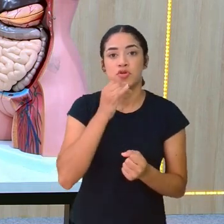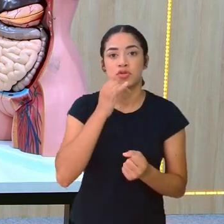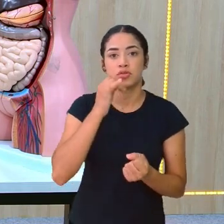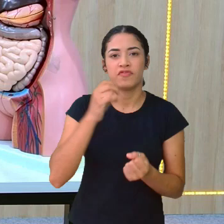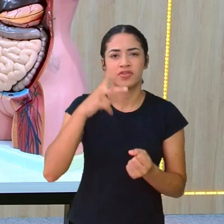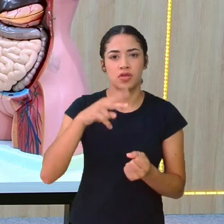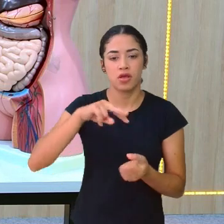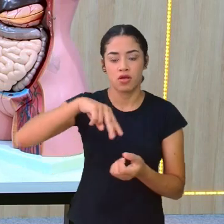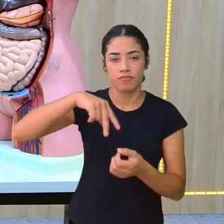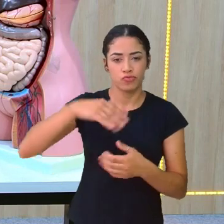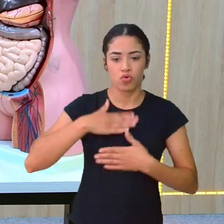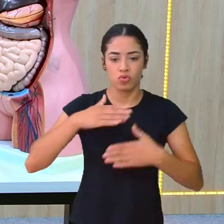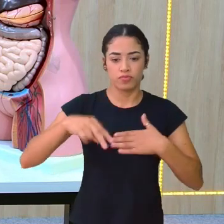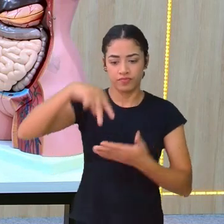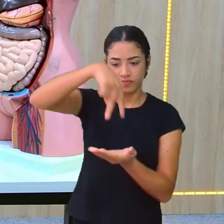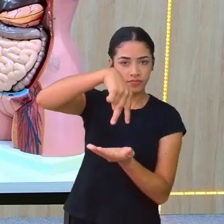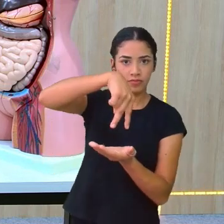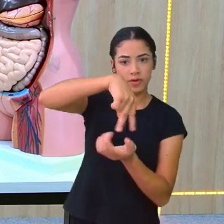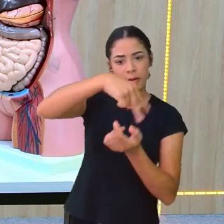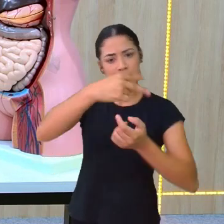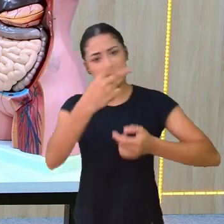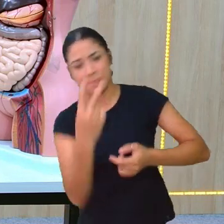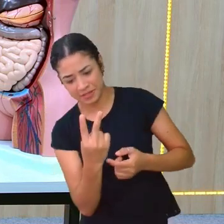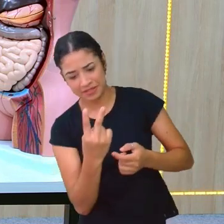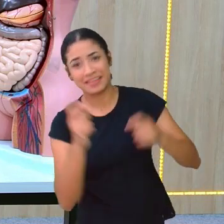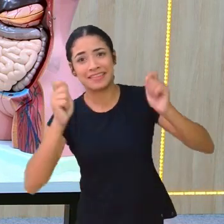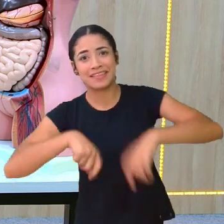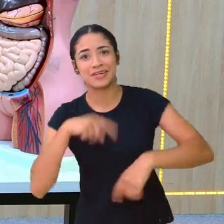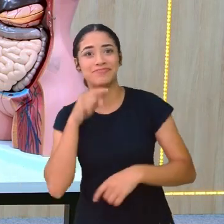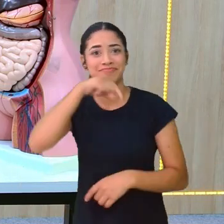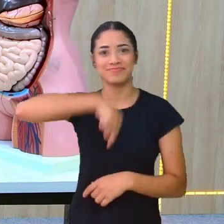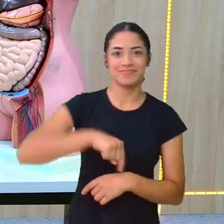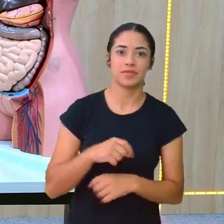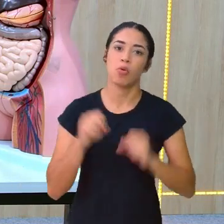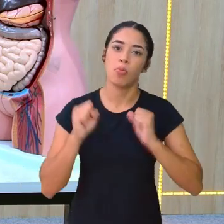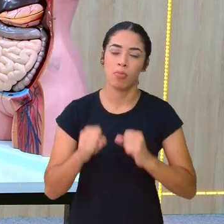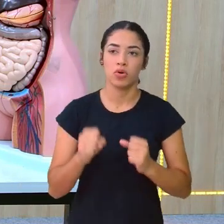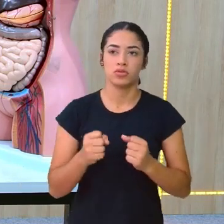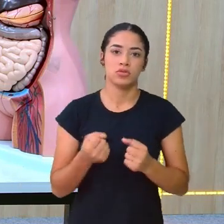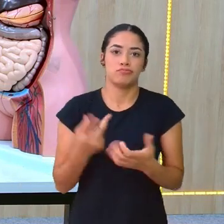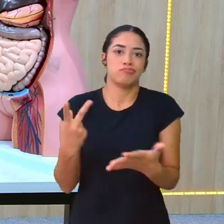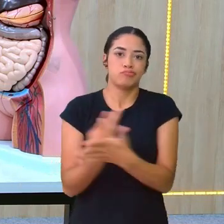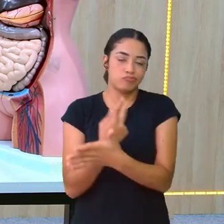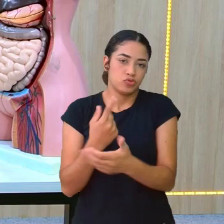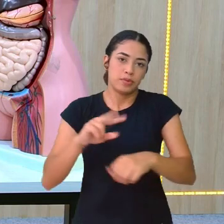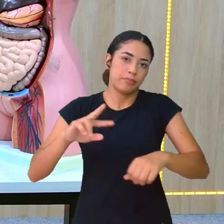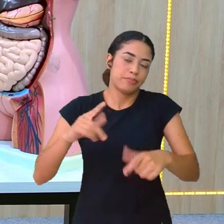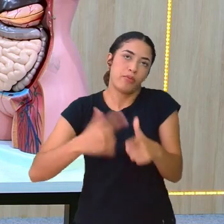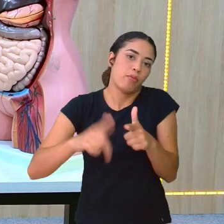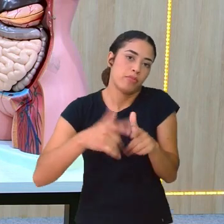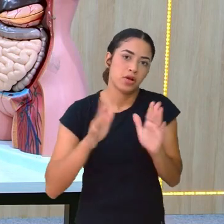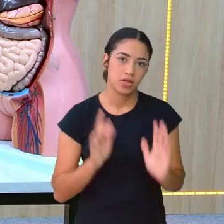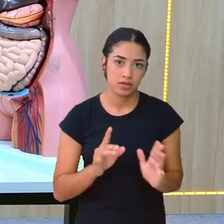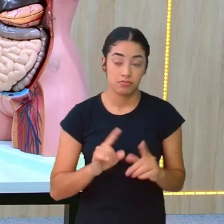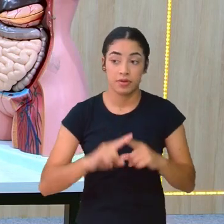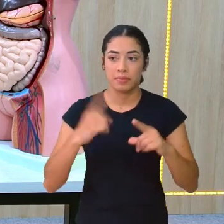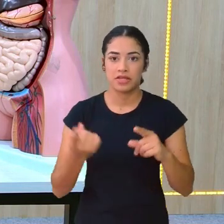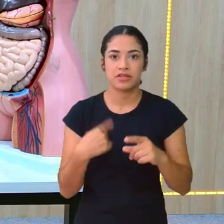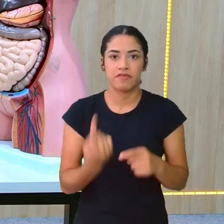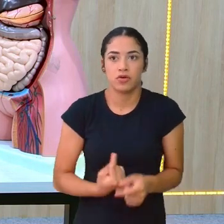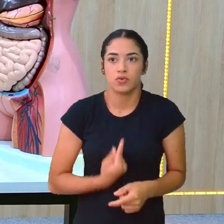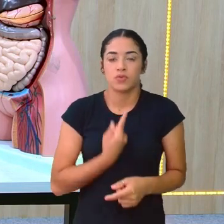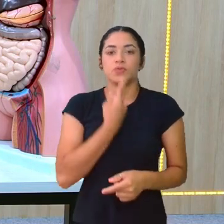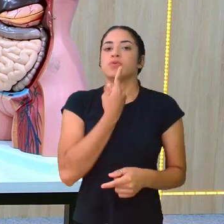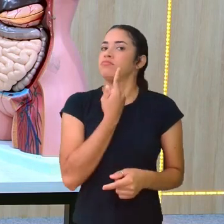engolir. Ninguém vai exercitar isso por conta aí de questão do engasgo, né? Mas aí uma curiosidade que ele não vai voltar. Então,